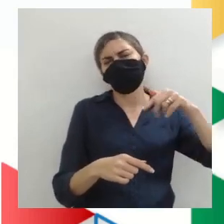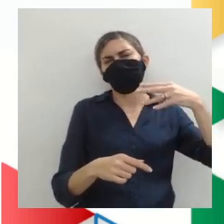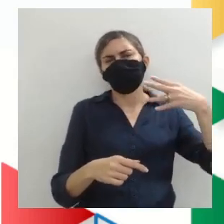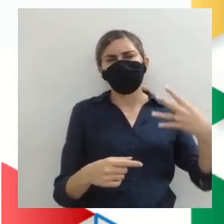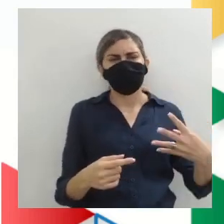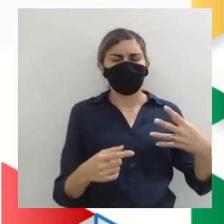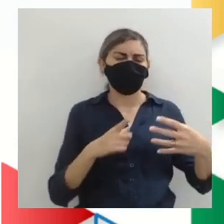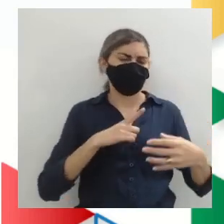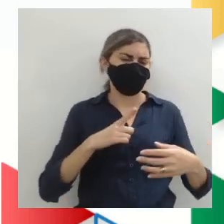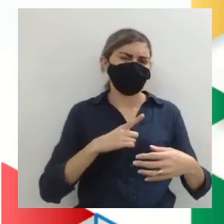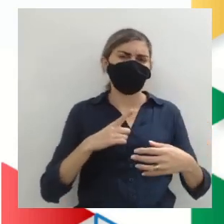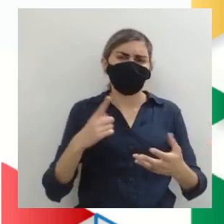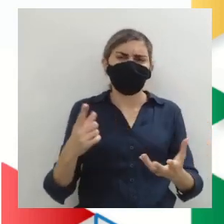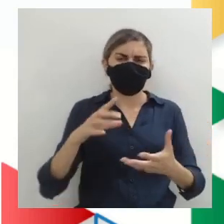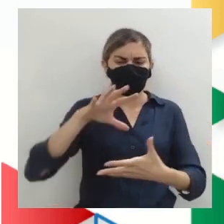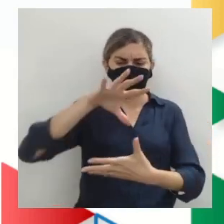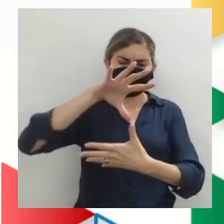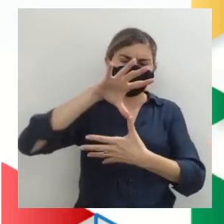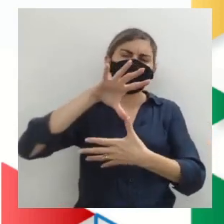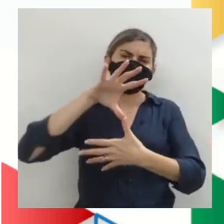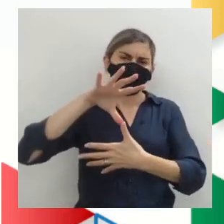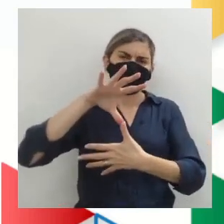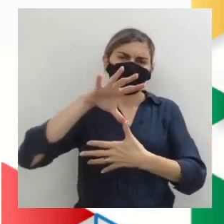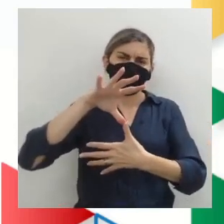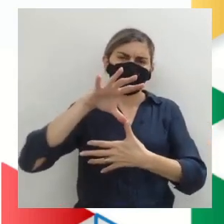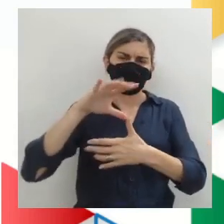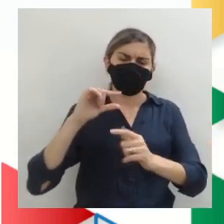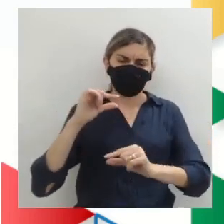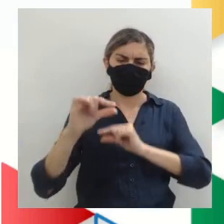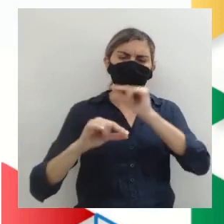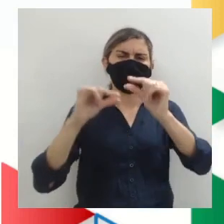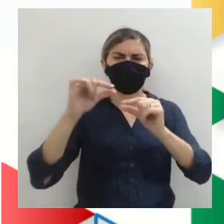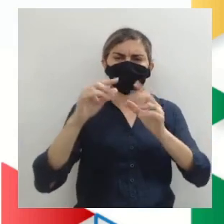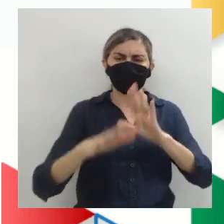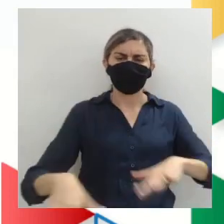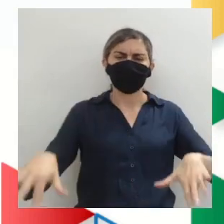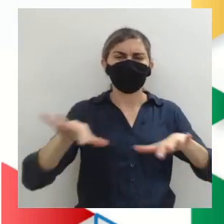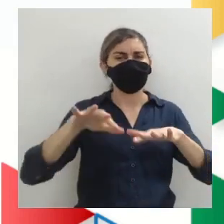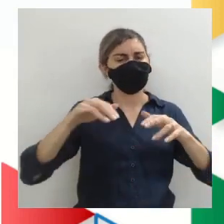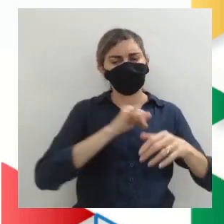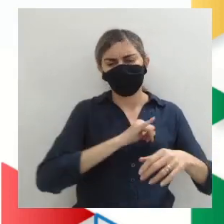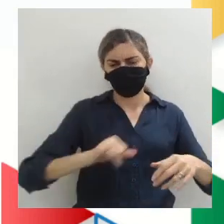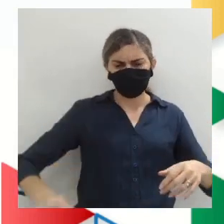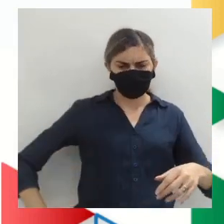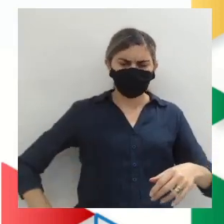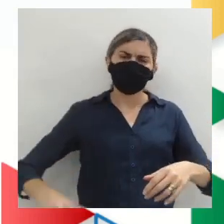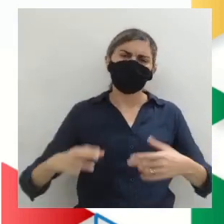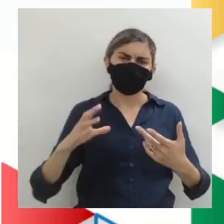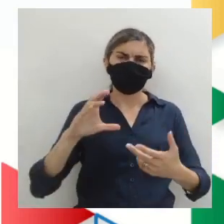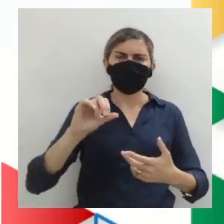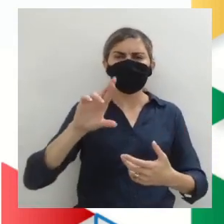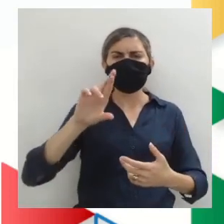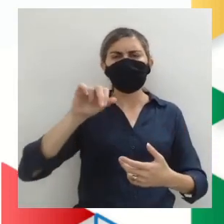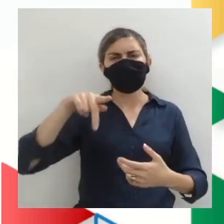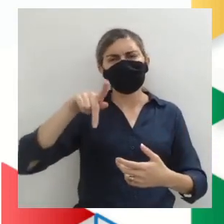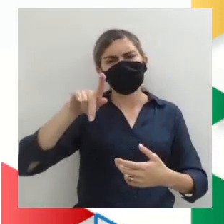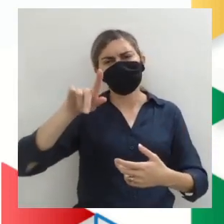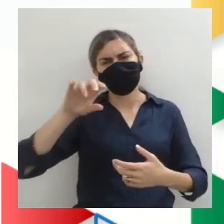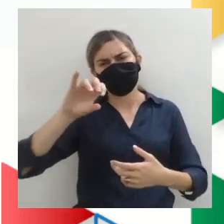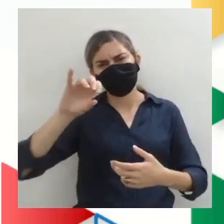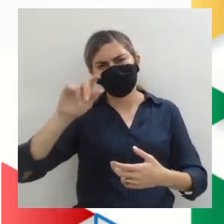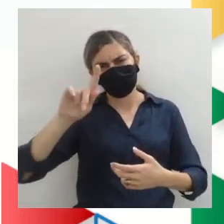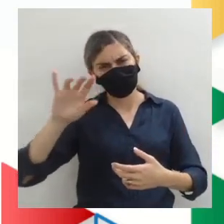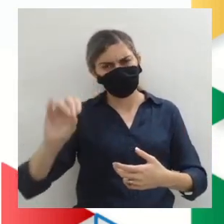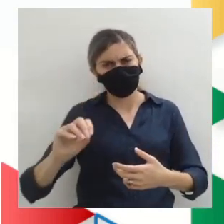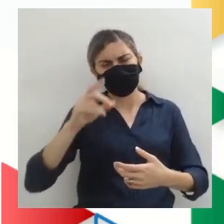774. Nós temos aí um mapa aí mostrando um pouco a vocês o que seria esse Império Carolíngio em amarelo. Vamos